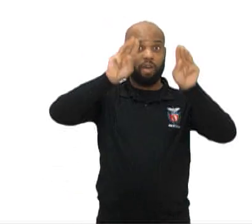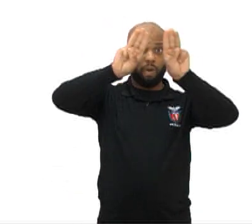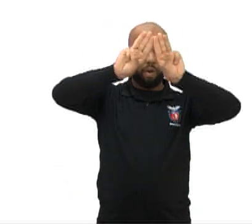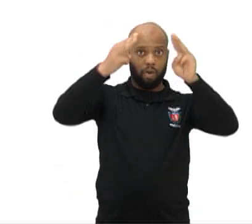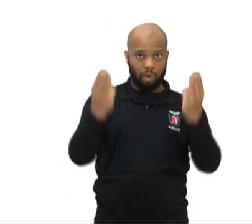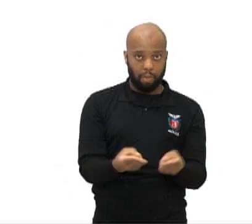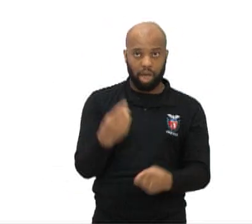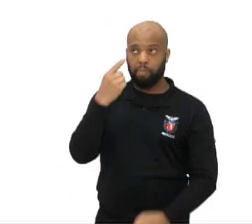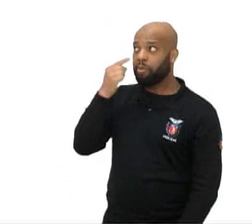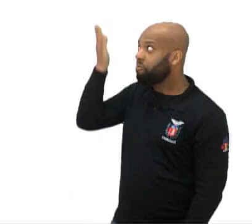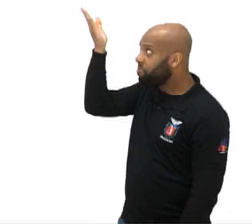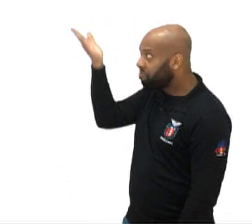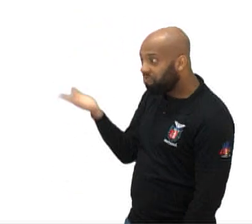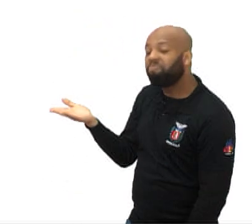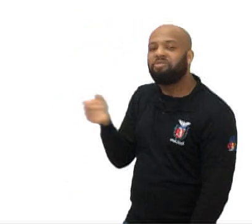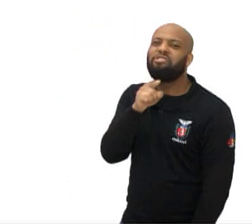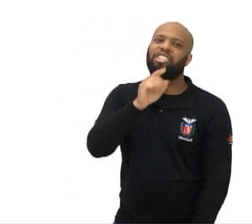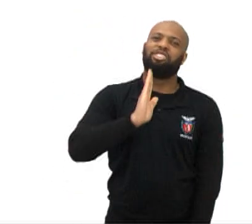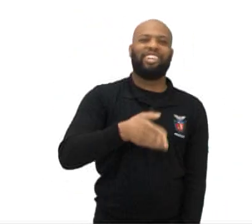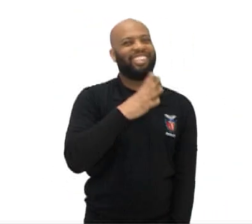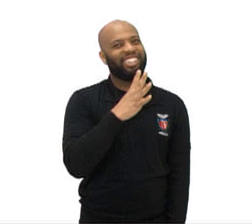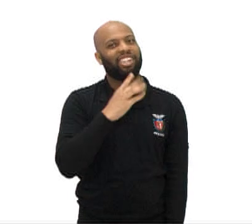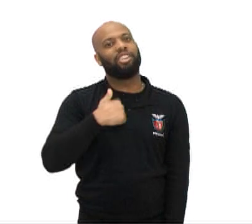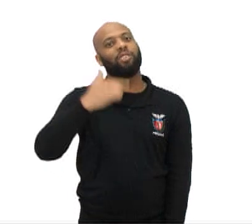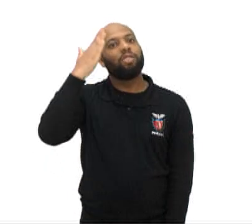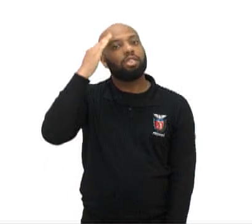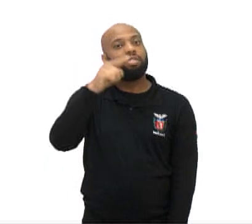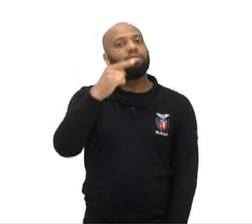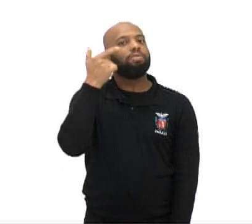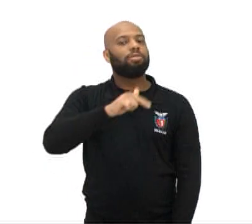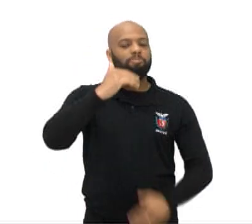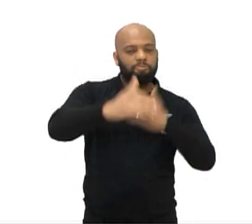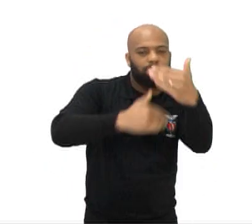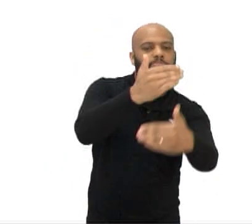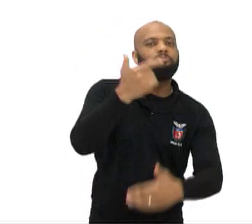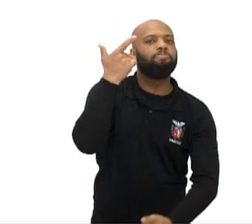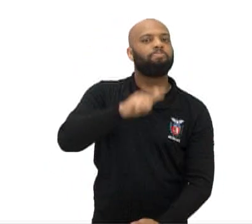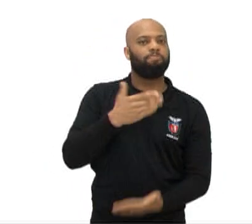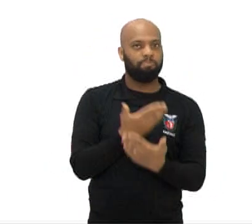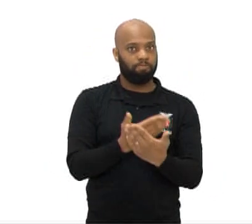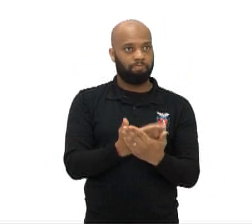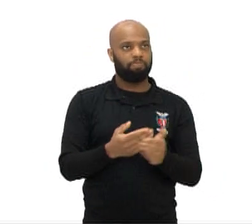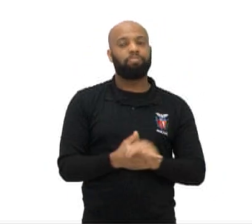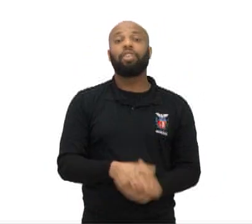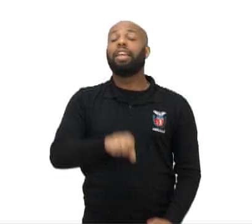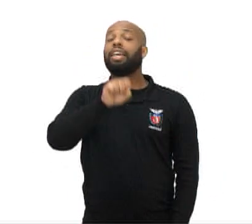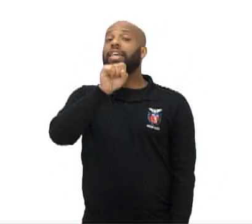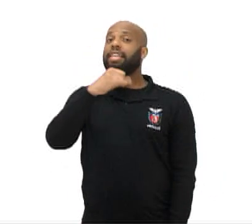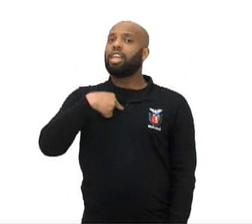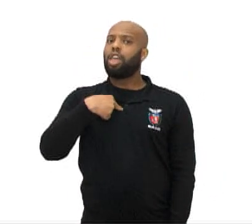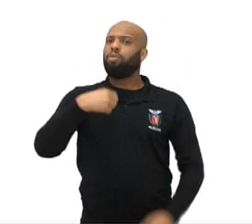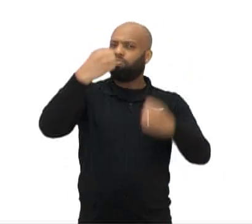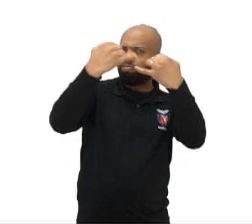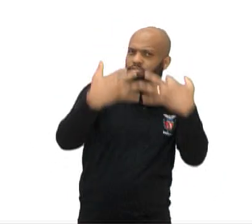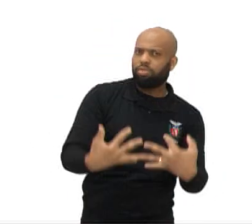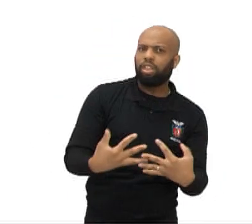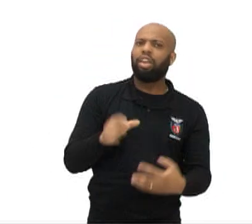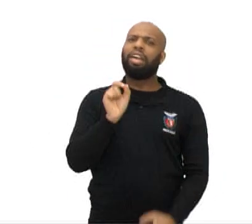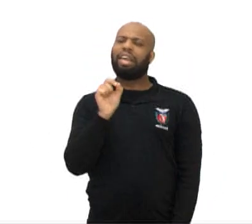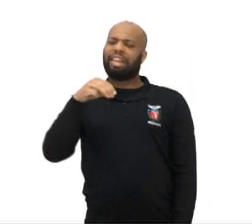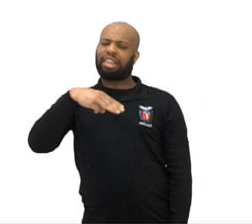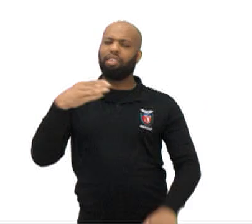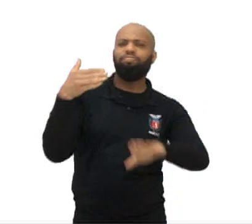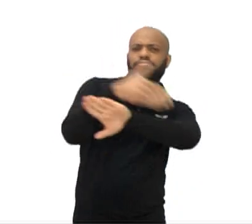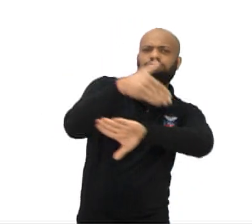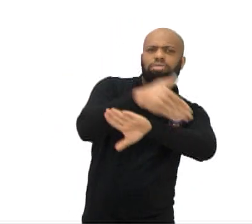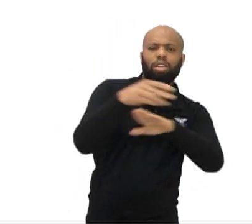é conhecido de vocês, que a gente sempre traz ali para desenvolver o trabalho, né? Quando eu falo em quem ocupava esse